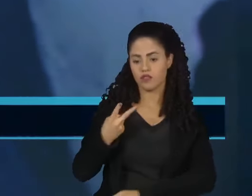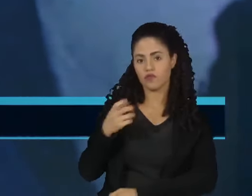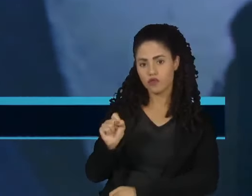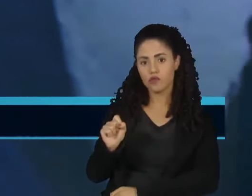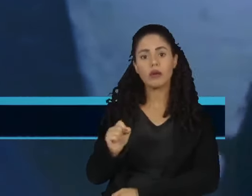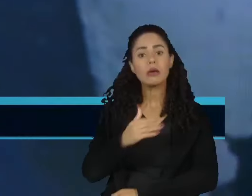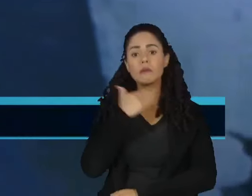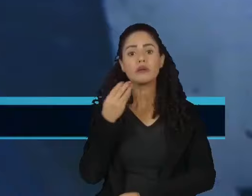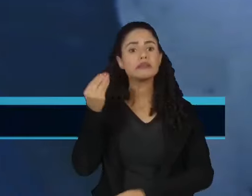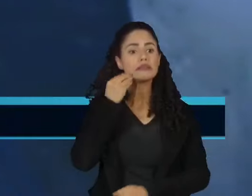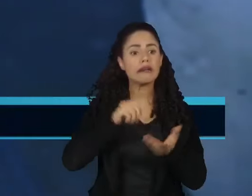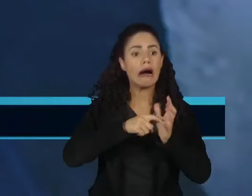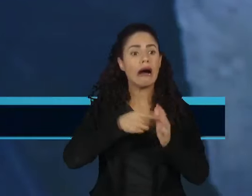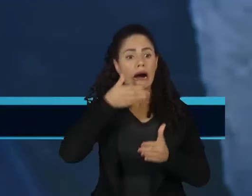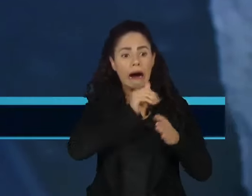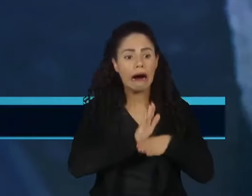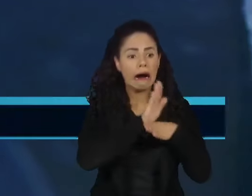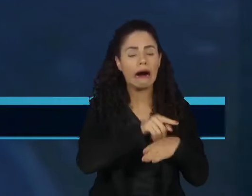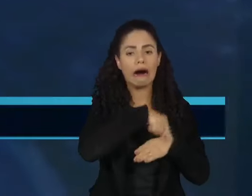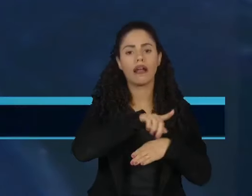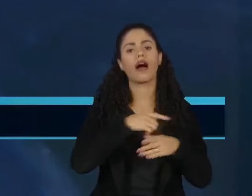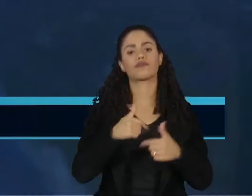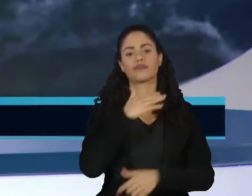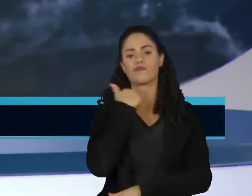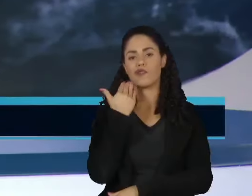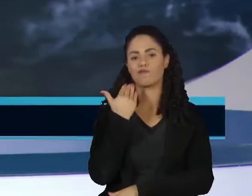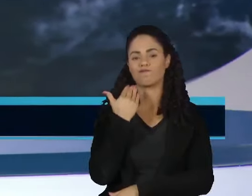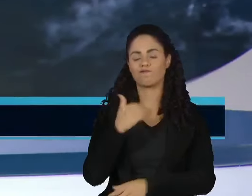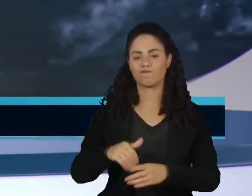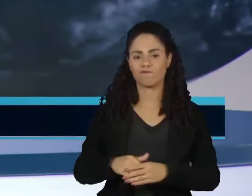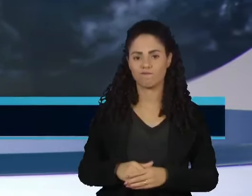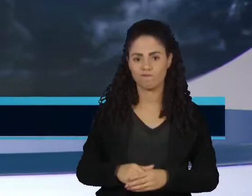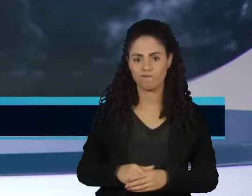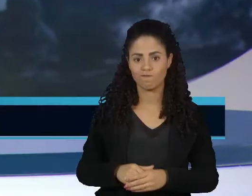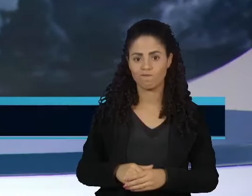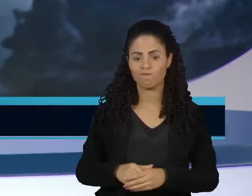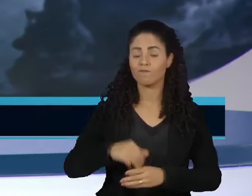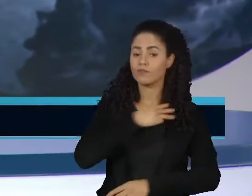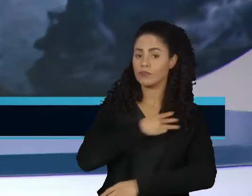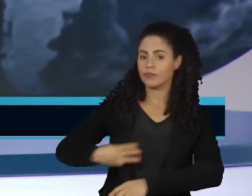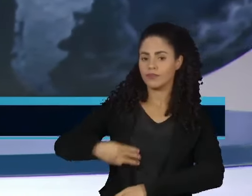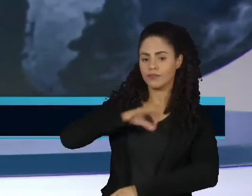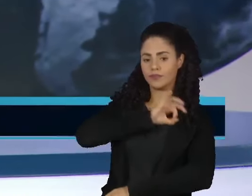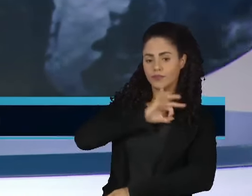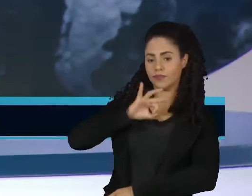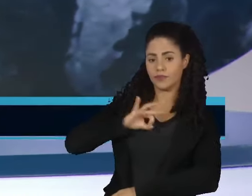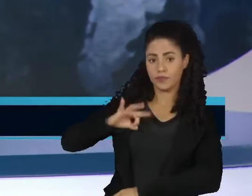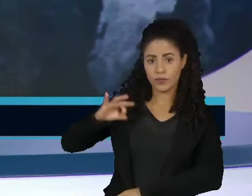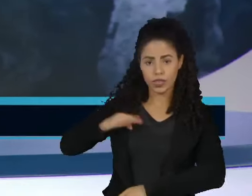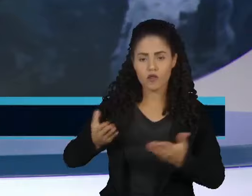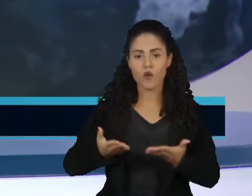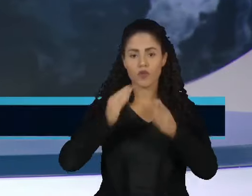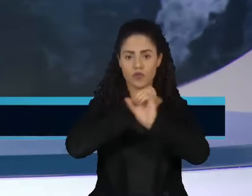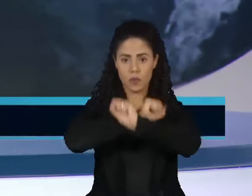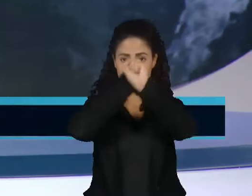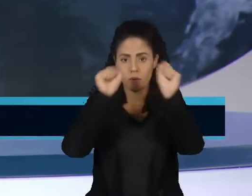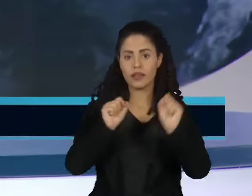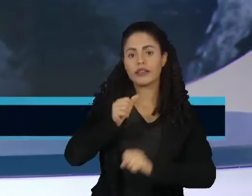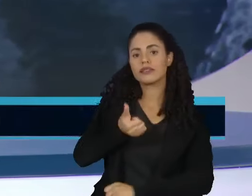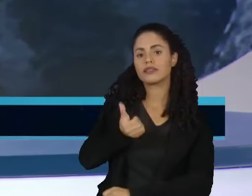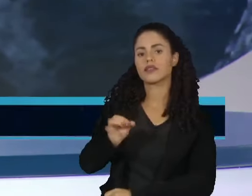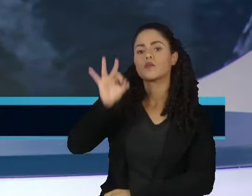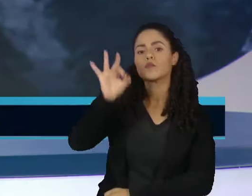ao tentar salvar máquinas da empresa onde trabalhava. A ministra do Meio Ambiente, Marina Silva, afirmou nesta manhã que